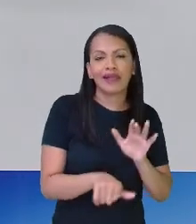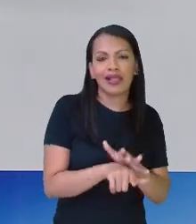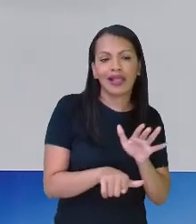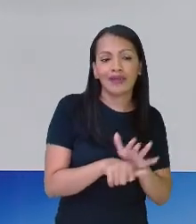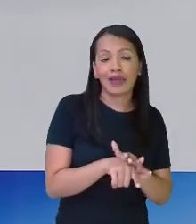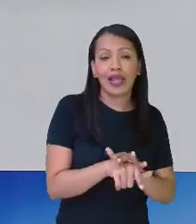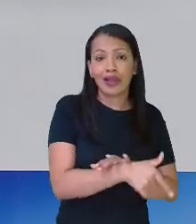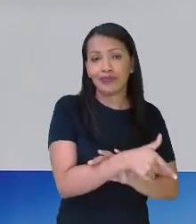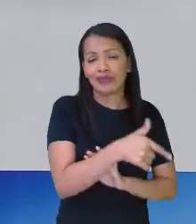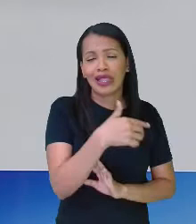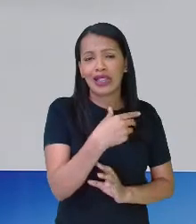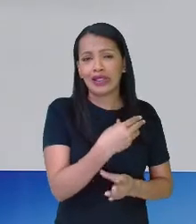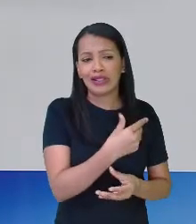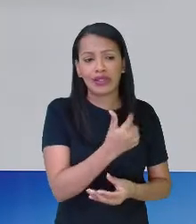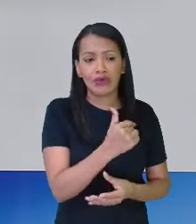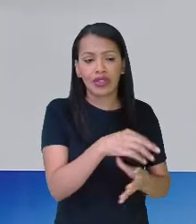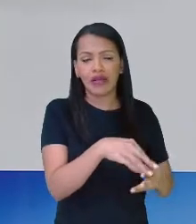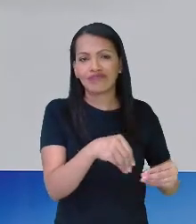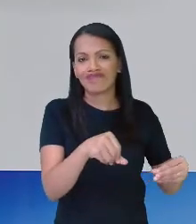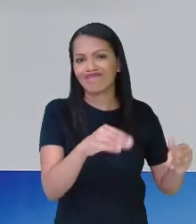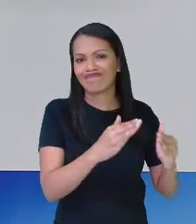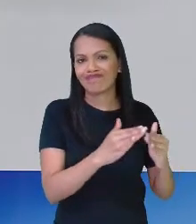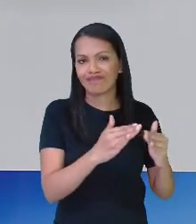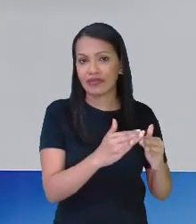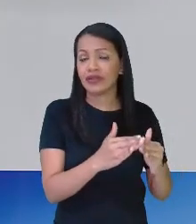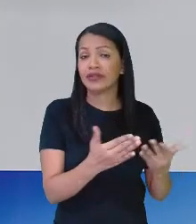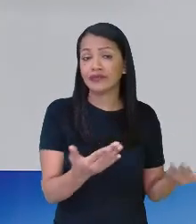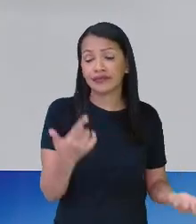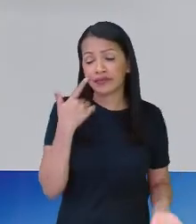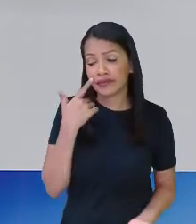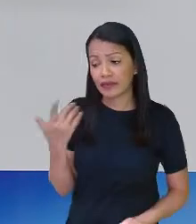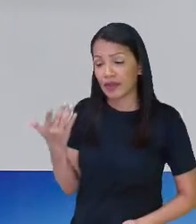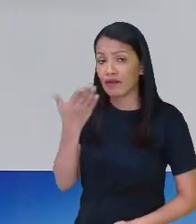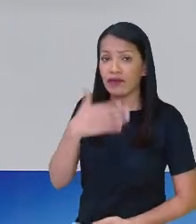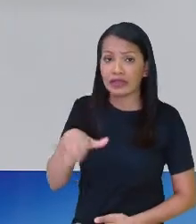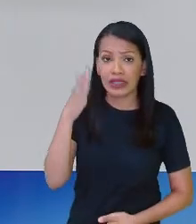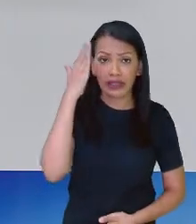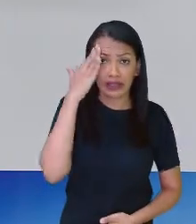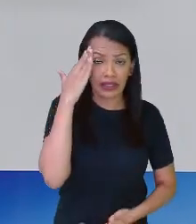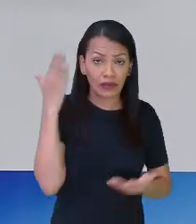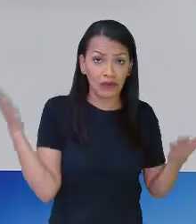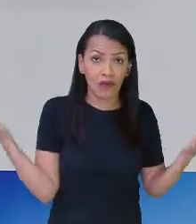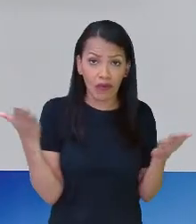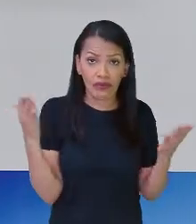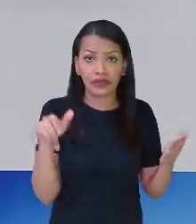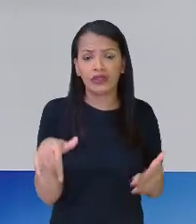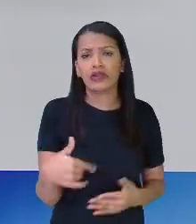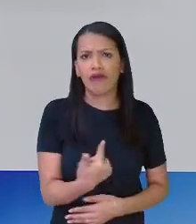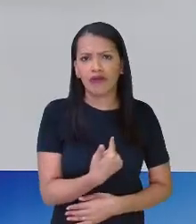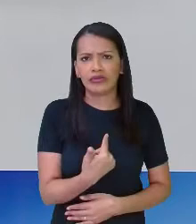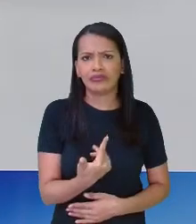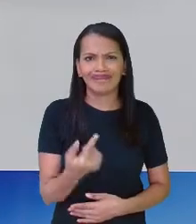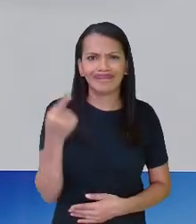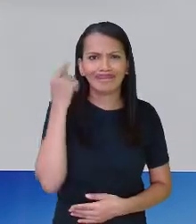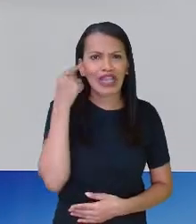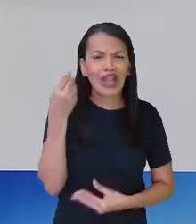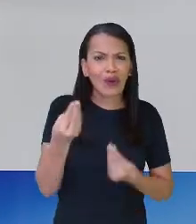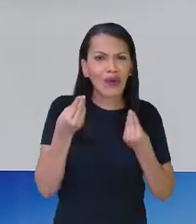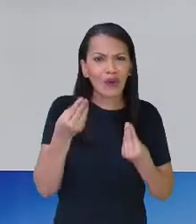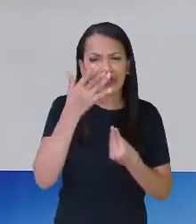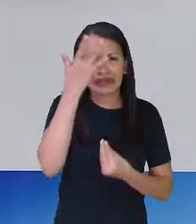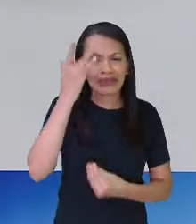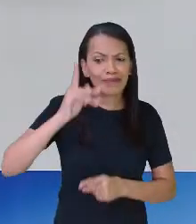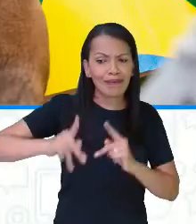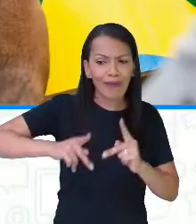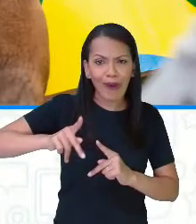tentar amenizar o que foi feito com essa população? Isso é o mínimo do mínimo que a gente cria hoje. Então, a partir